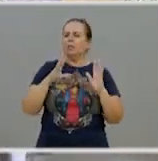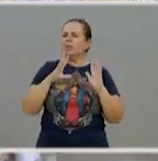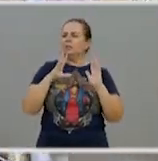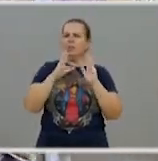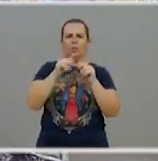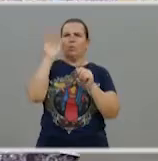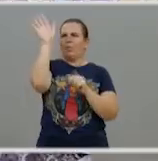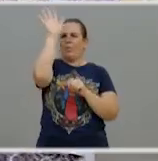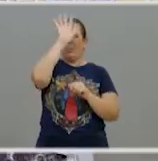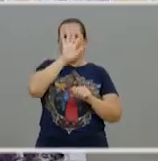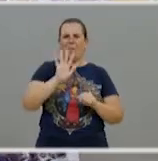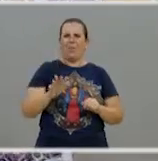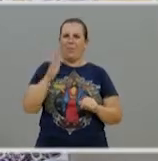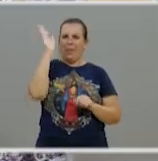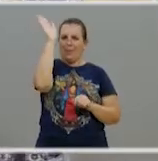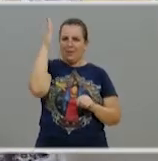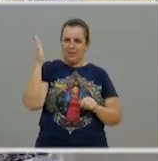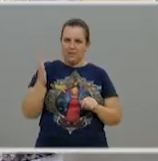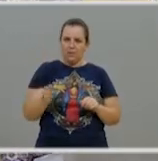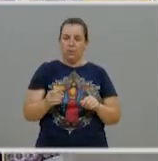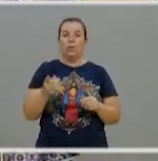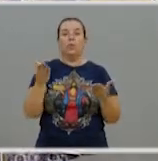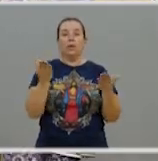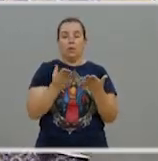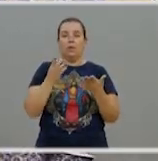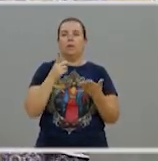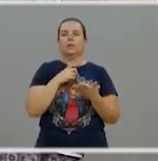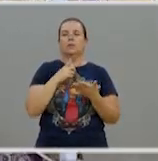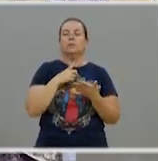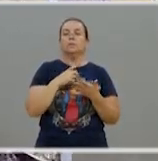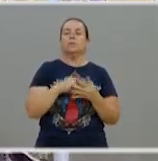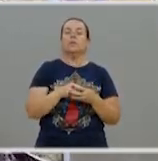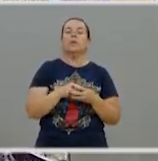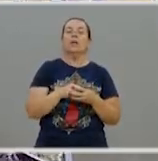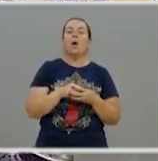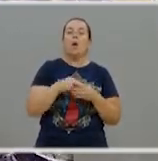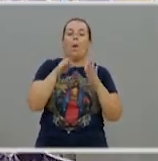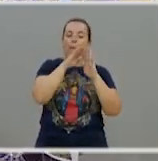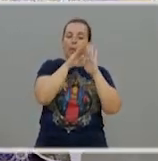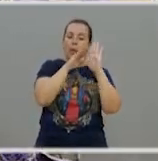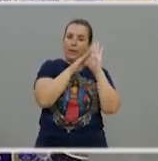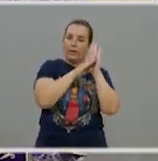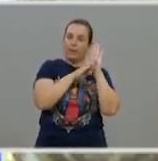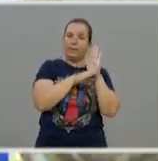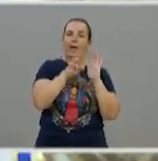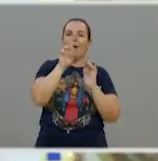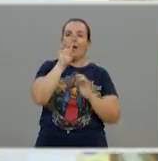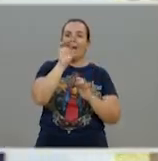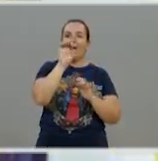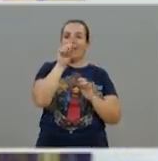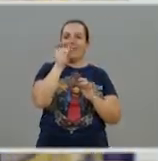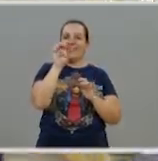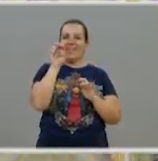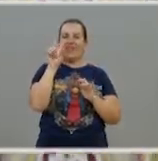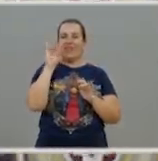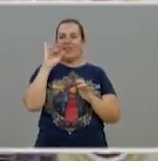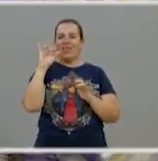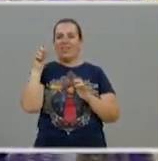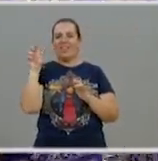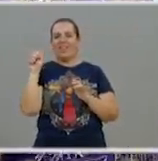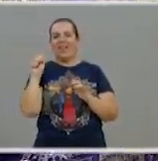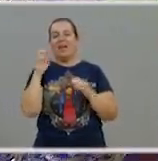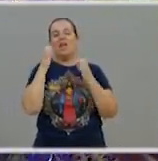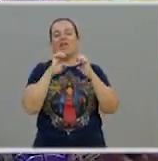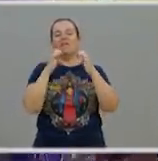para os amigos, agora nós temos, estamos no programa Rede Vida Evangeliza. Ó, eu sei que você